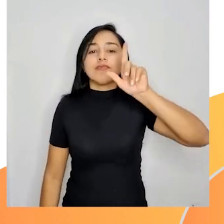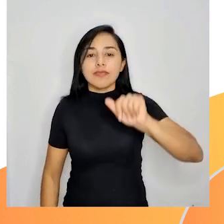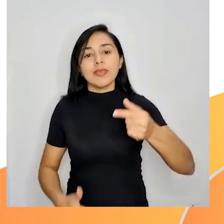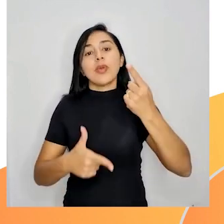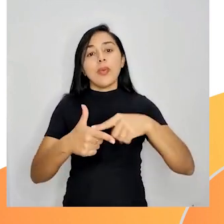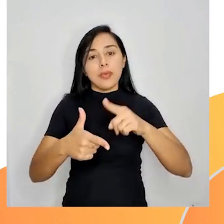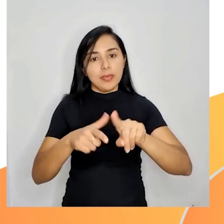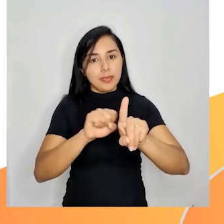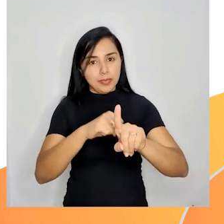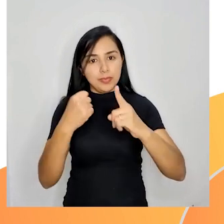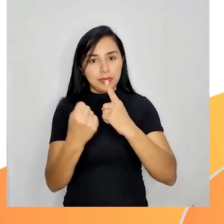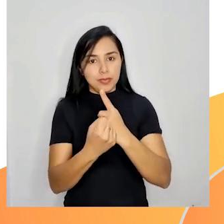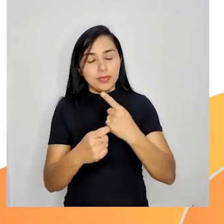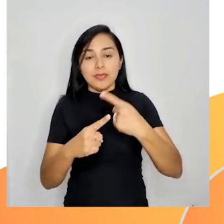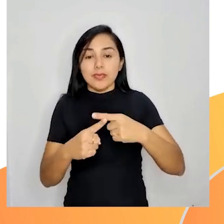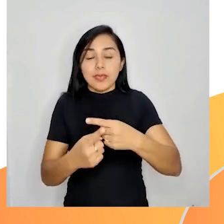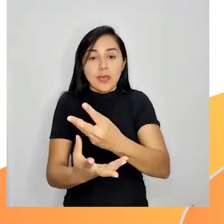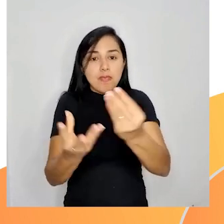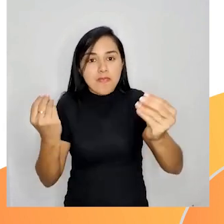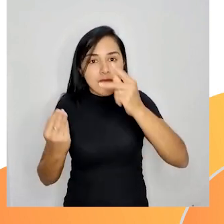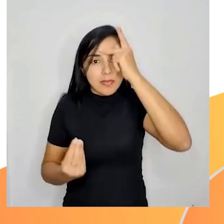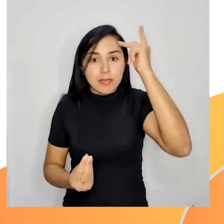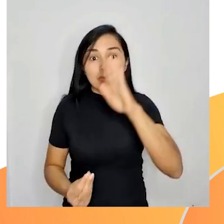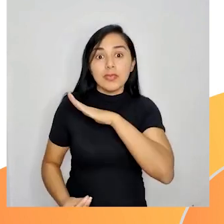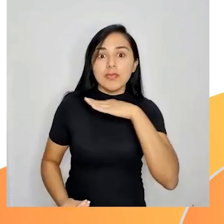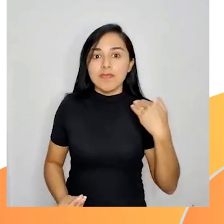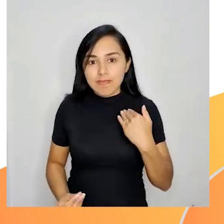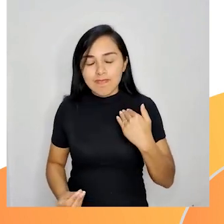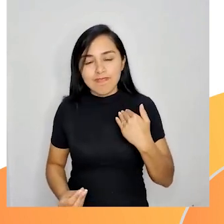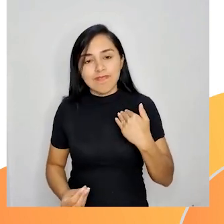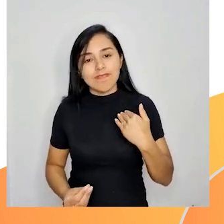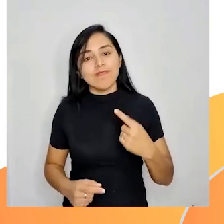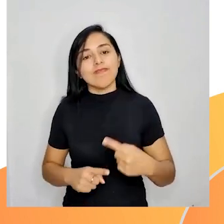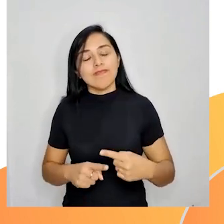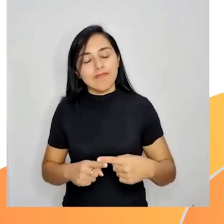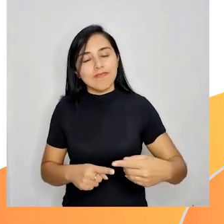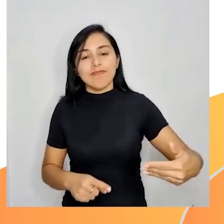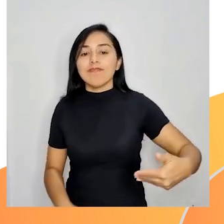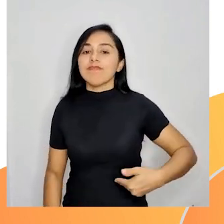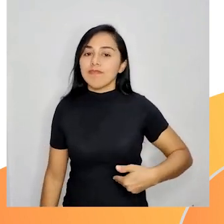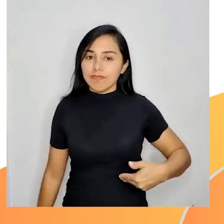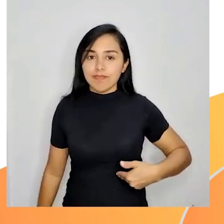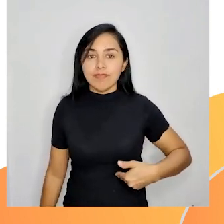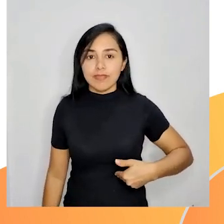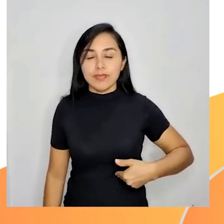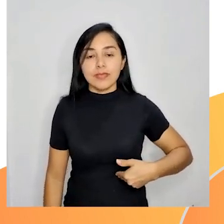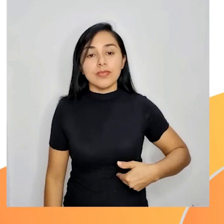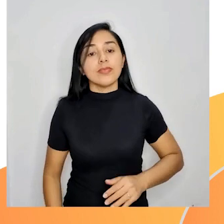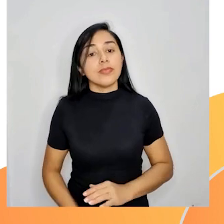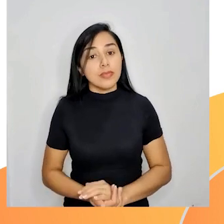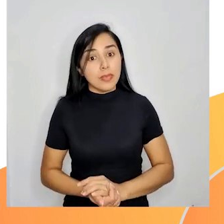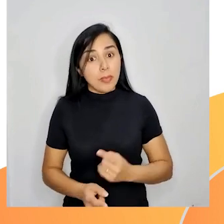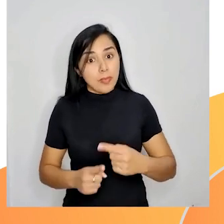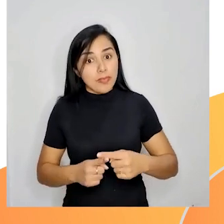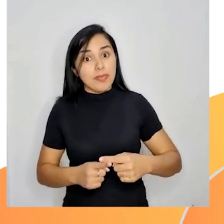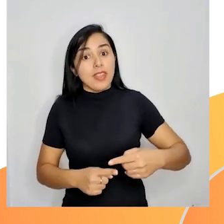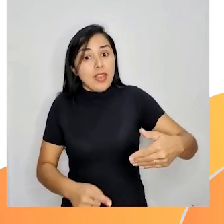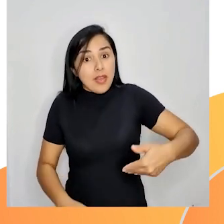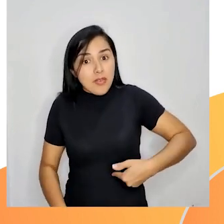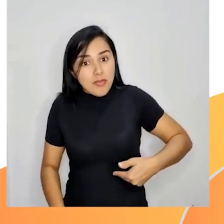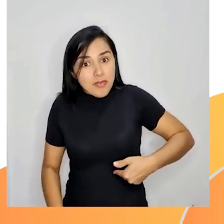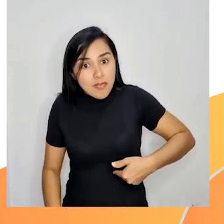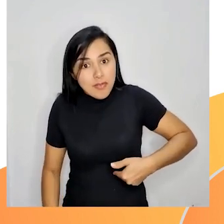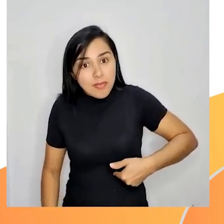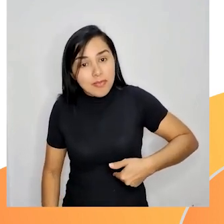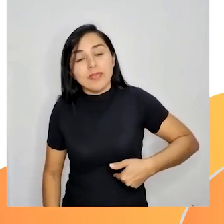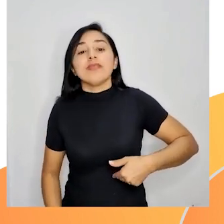faz órfãos, milhões de órfãos, todos os dias. E a fome mata. E esse